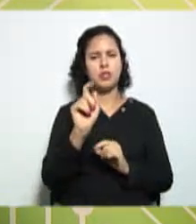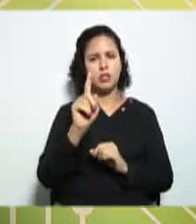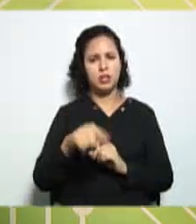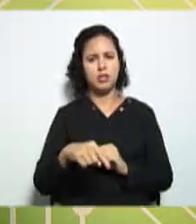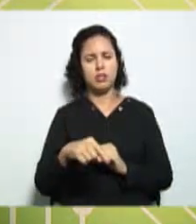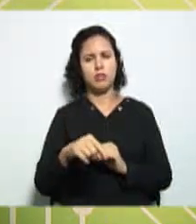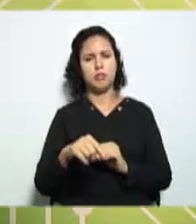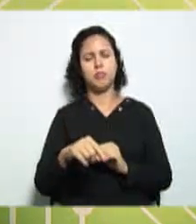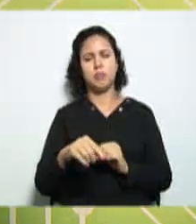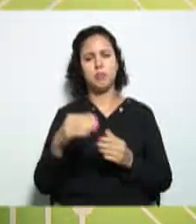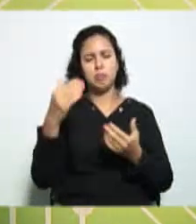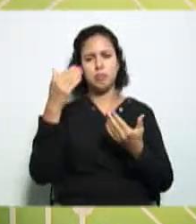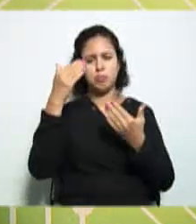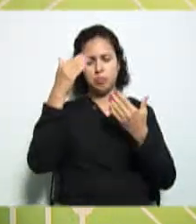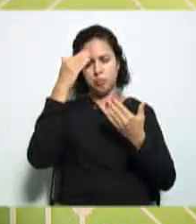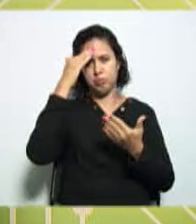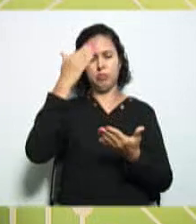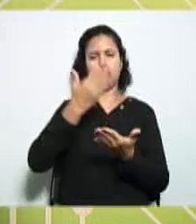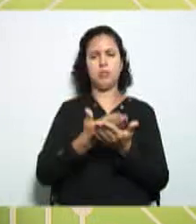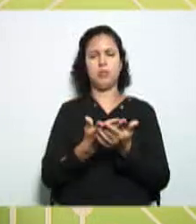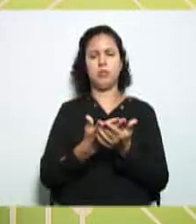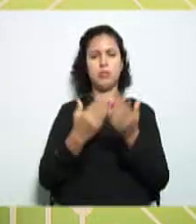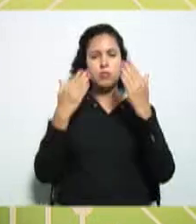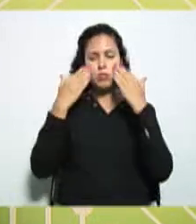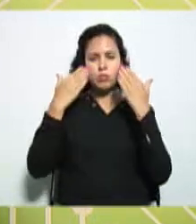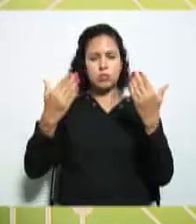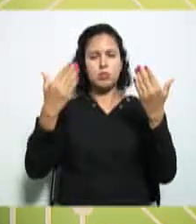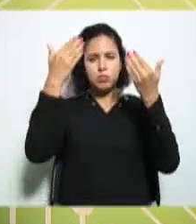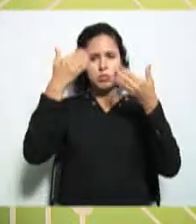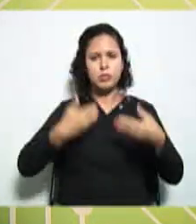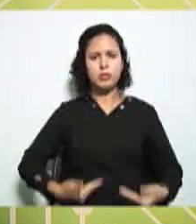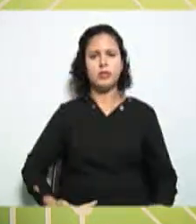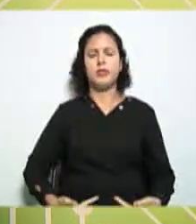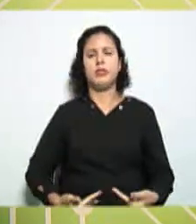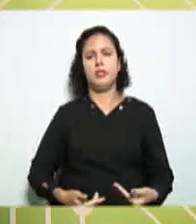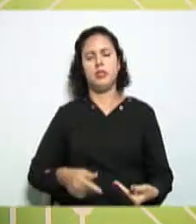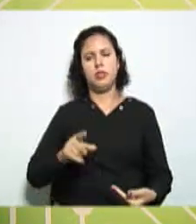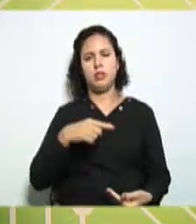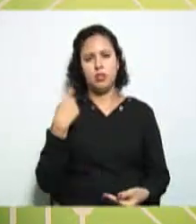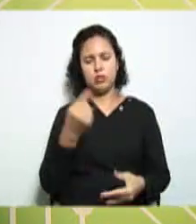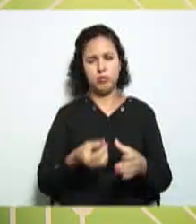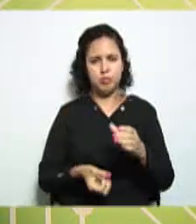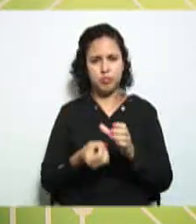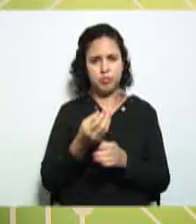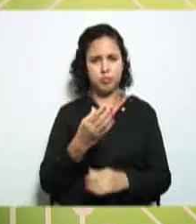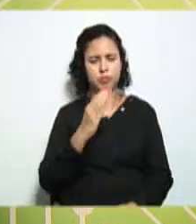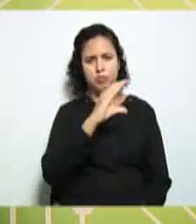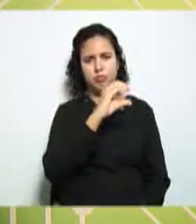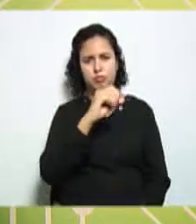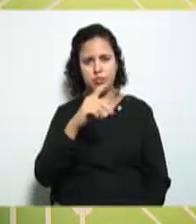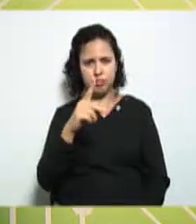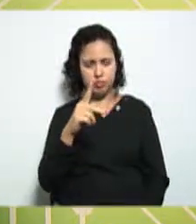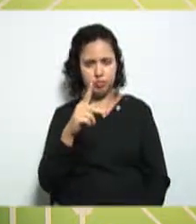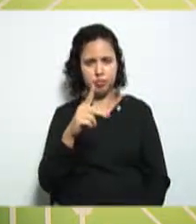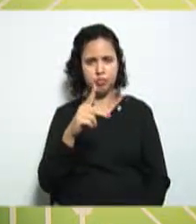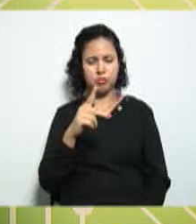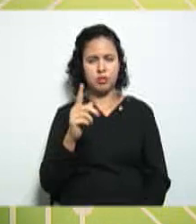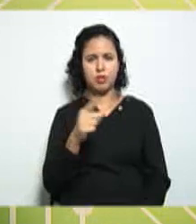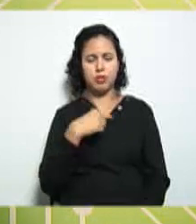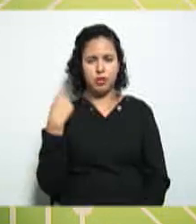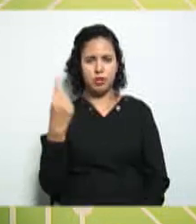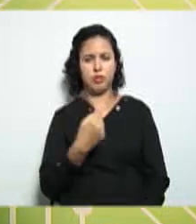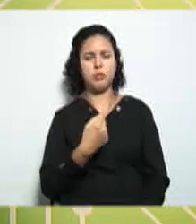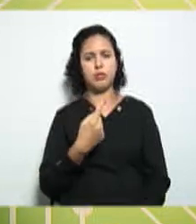da lealdade. Logicamente que quando nós criamos cooperativas, nós